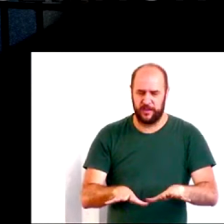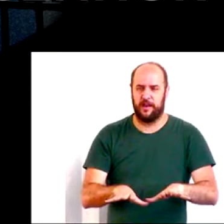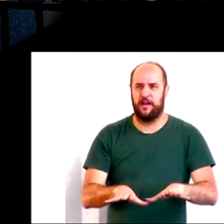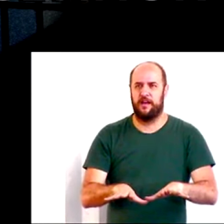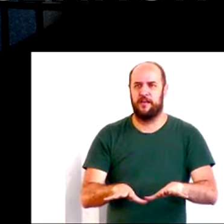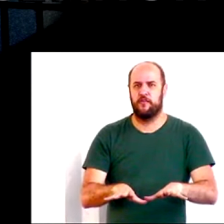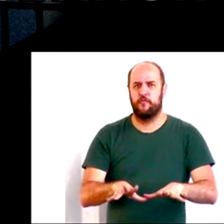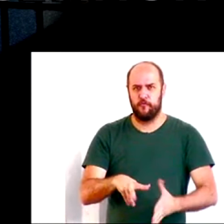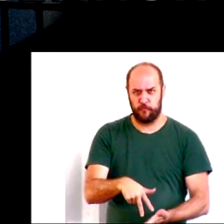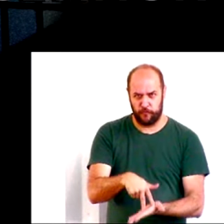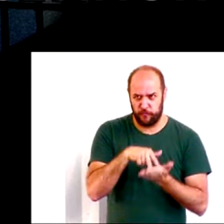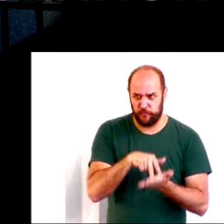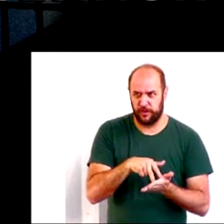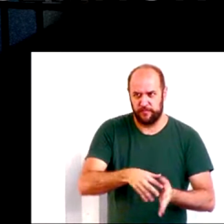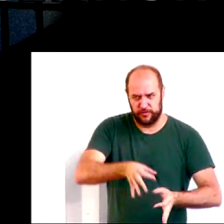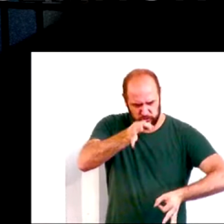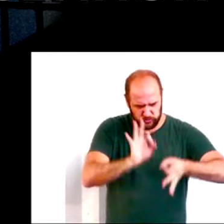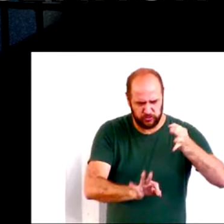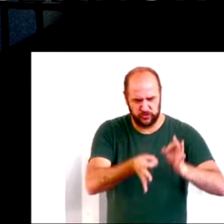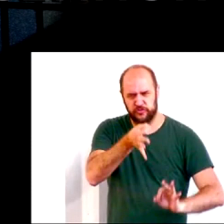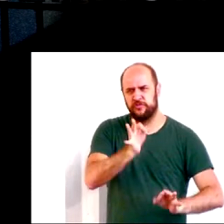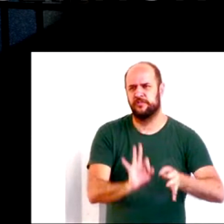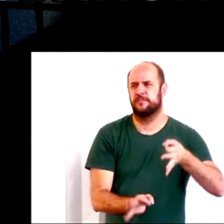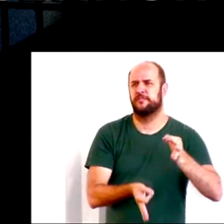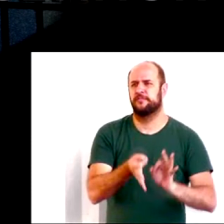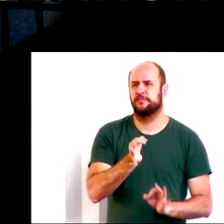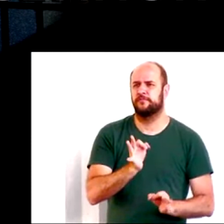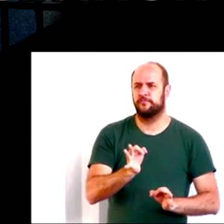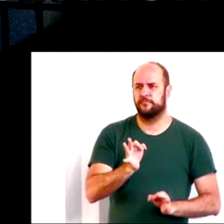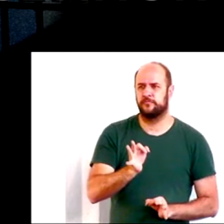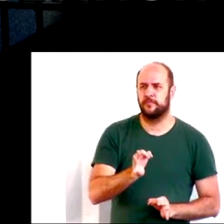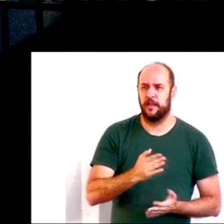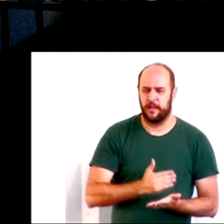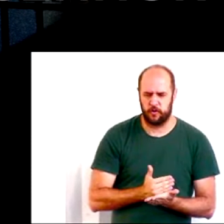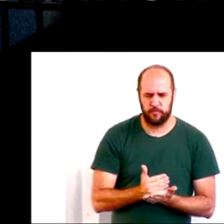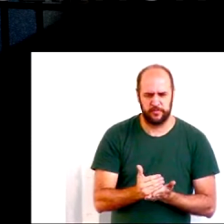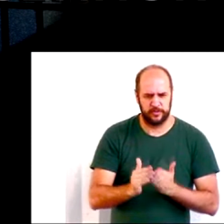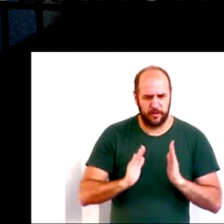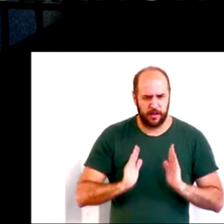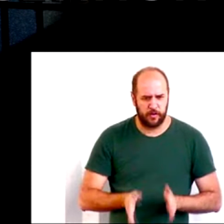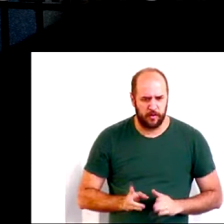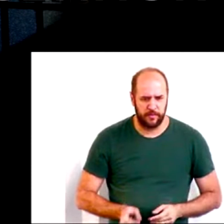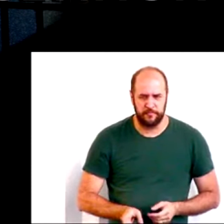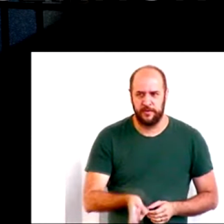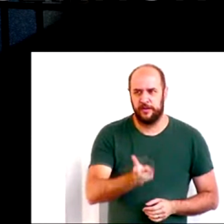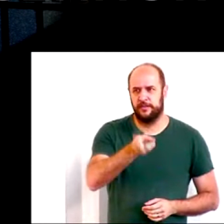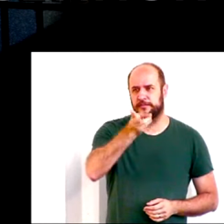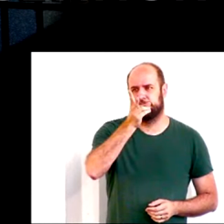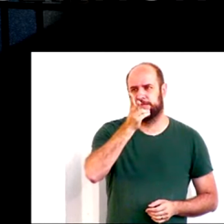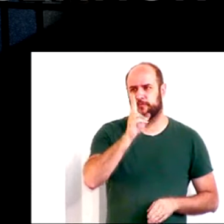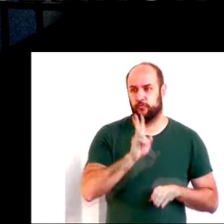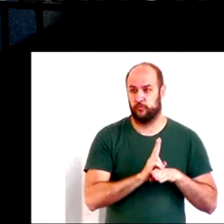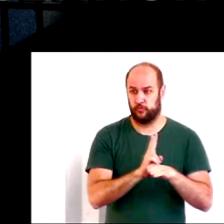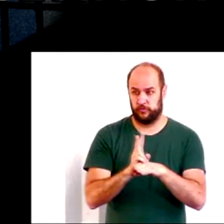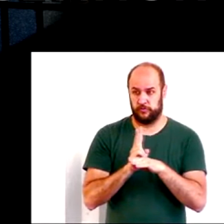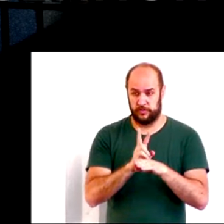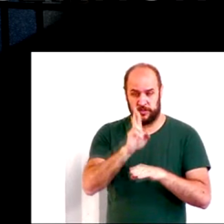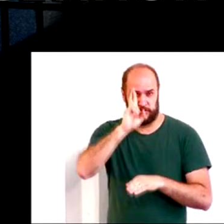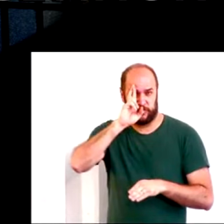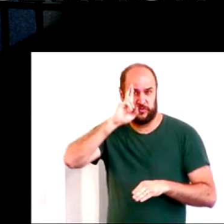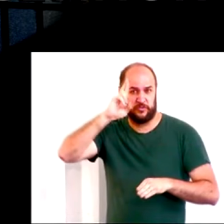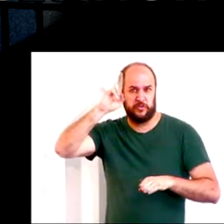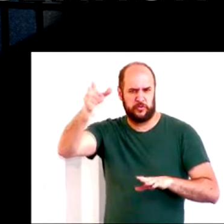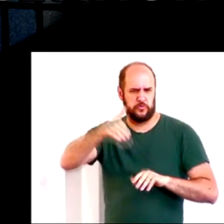mediante o juízo e a justiça desde agora e para sempre o zelo do senhor dos